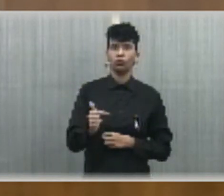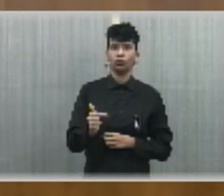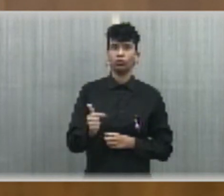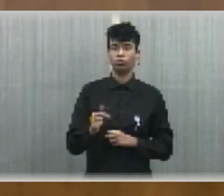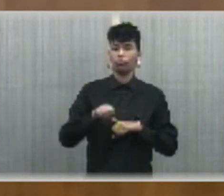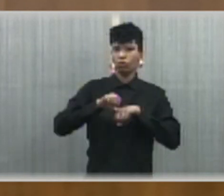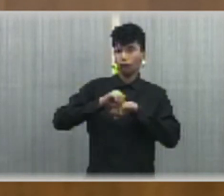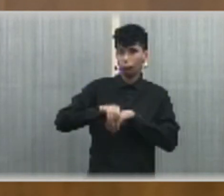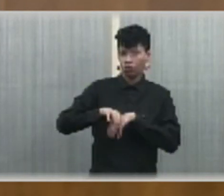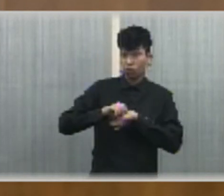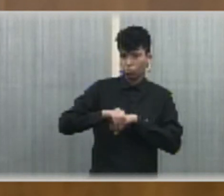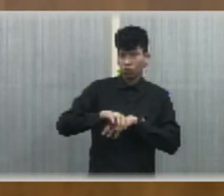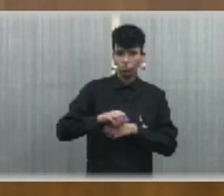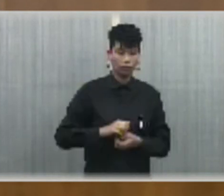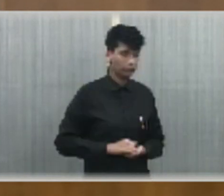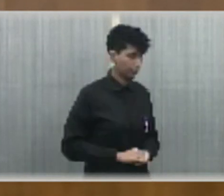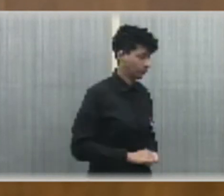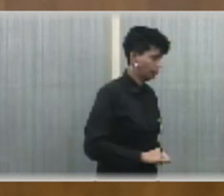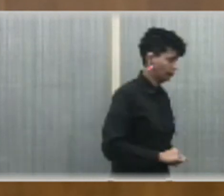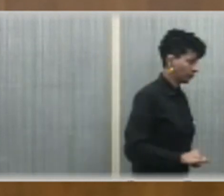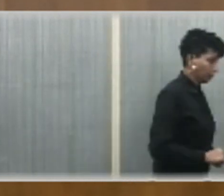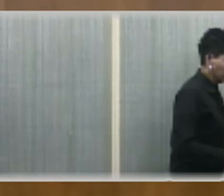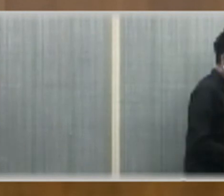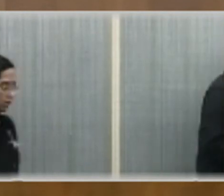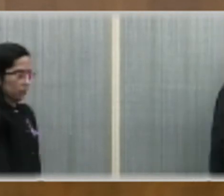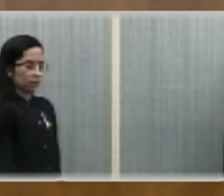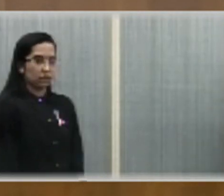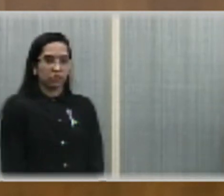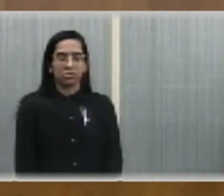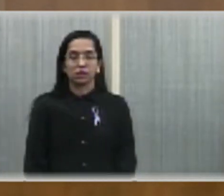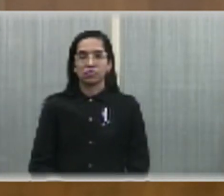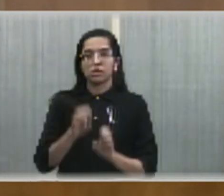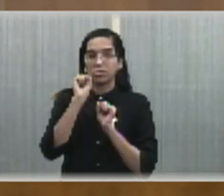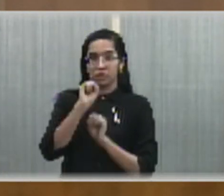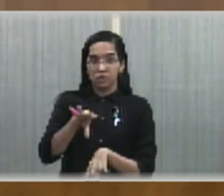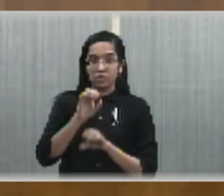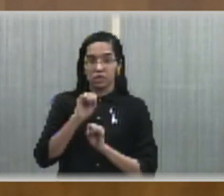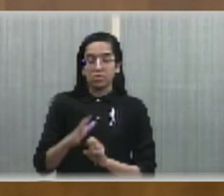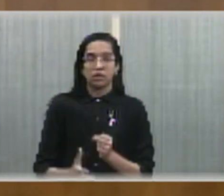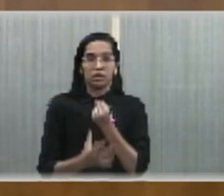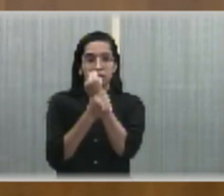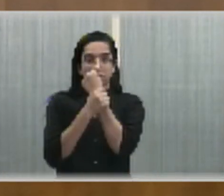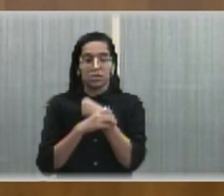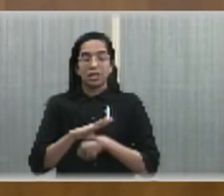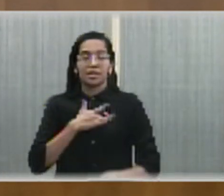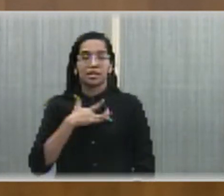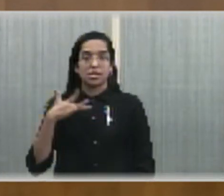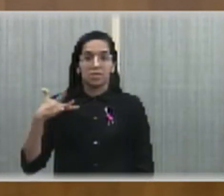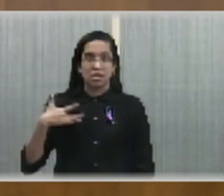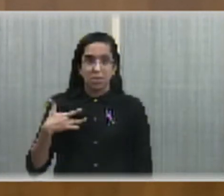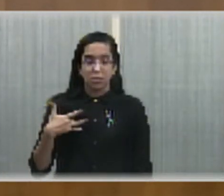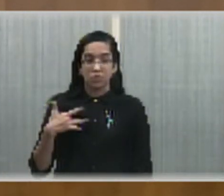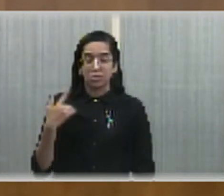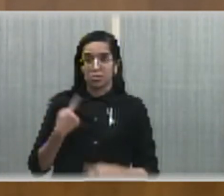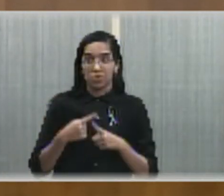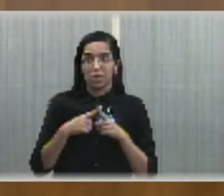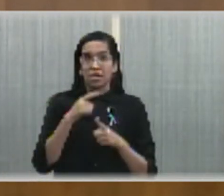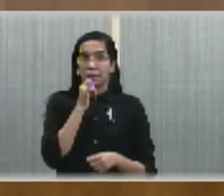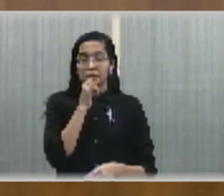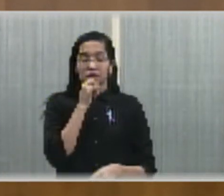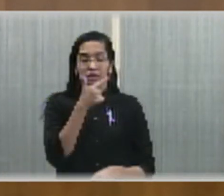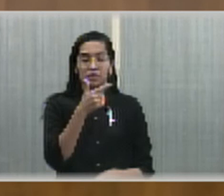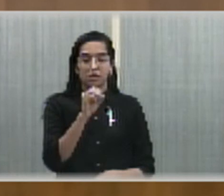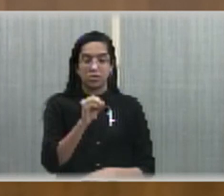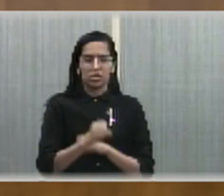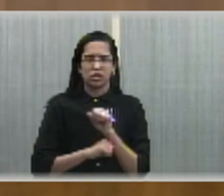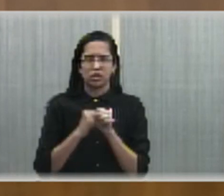na educação, seja na saúde, seja na segurança, senhor presidente. Olha que há 20 anos atrás,